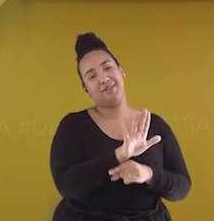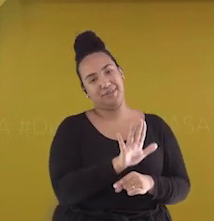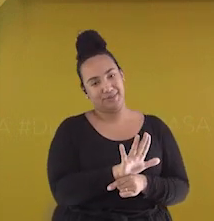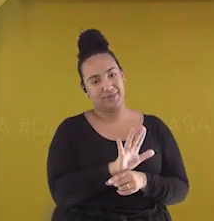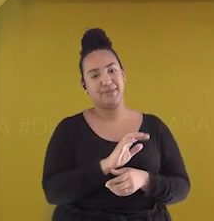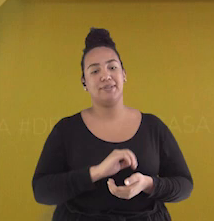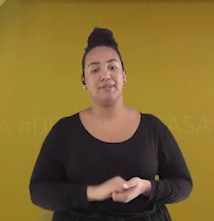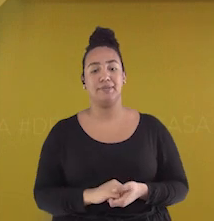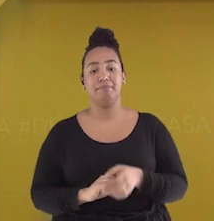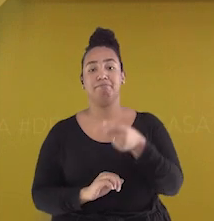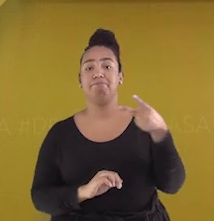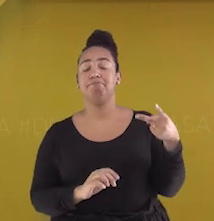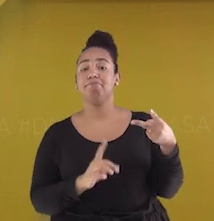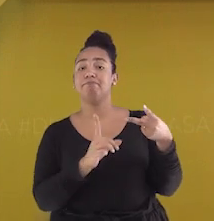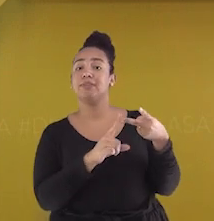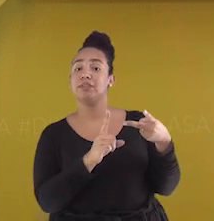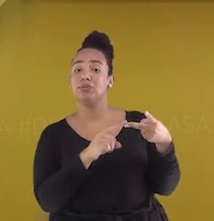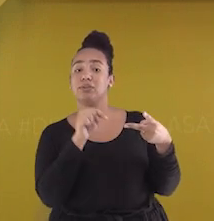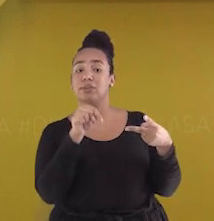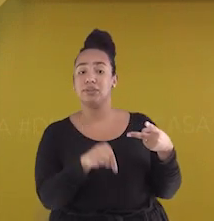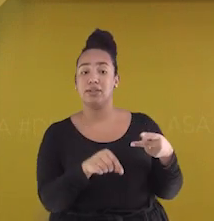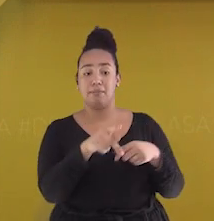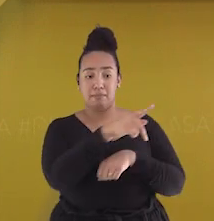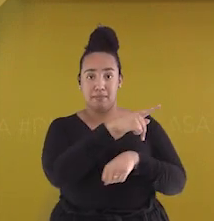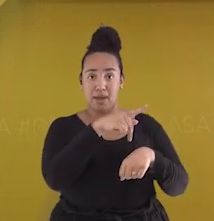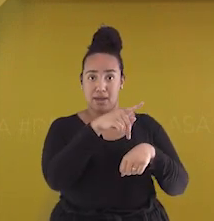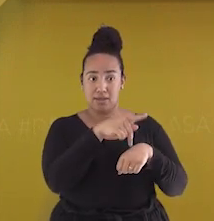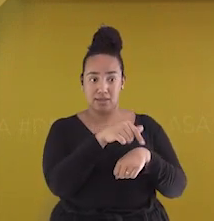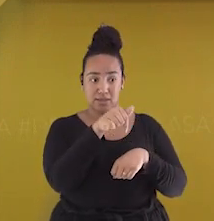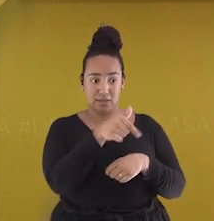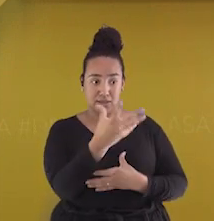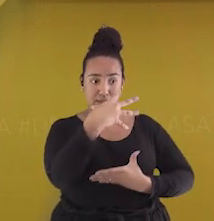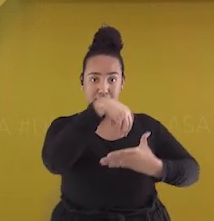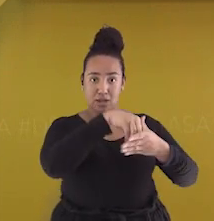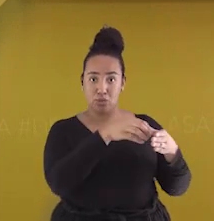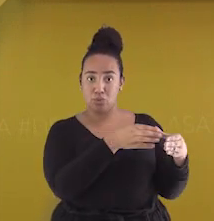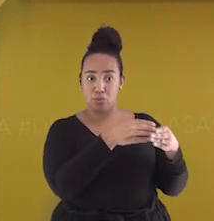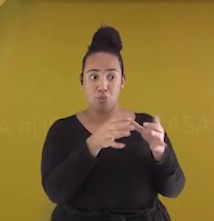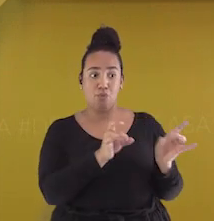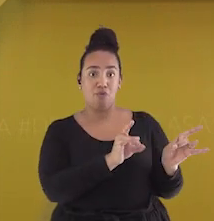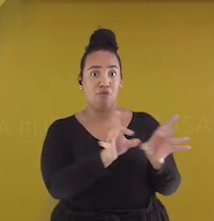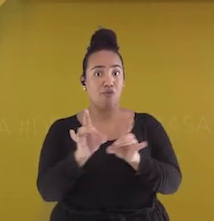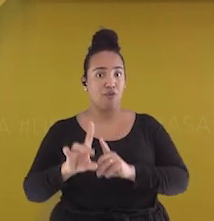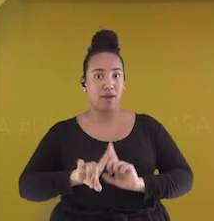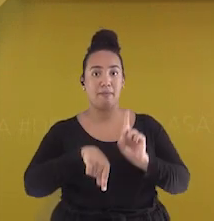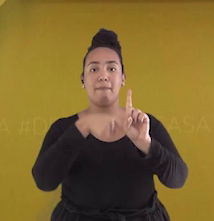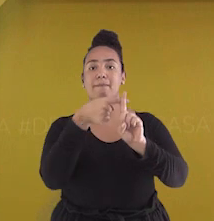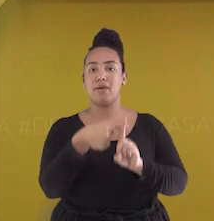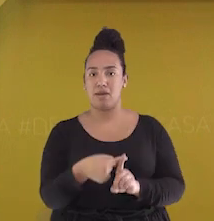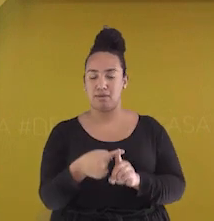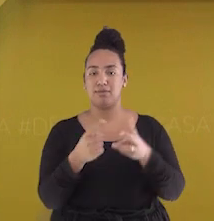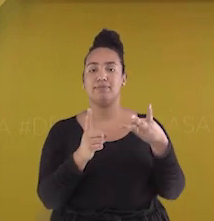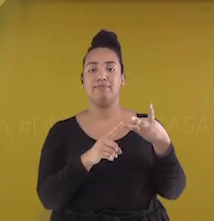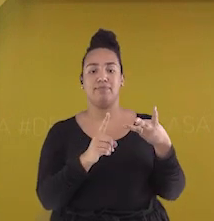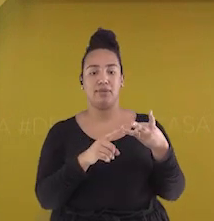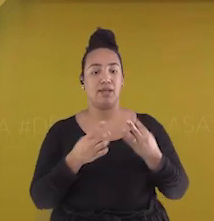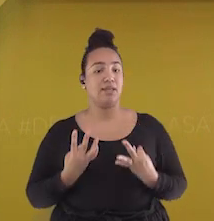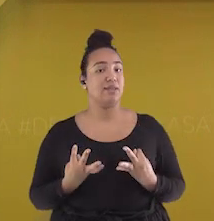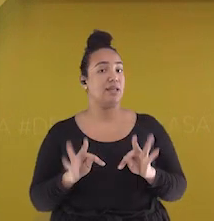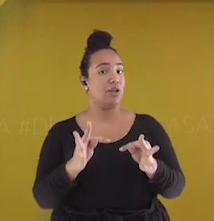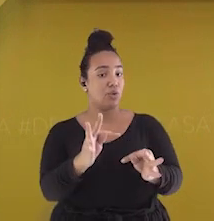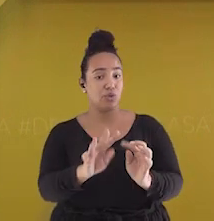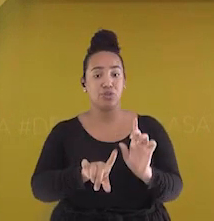Maior consumo gera aumento de vendas entre os países membros dos blocos. Vantagens